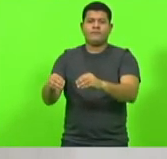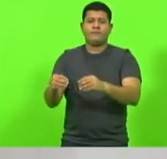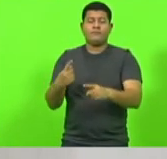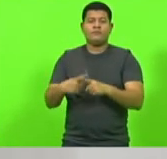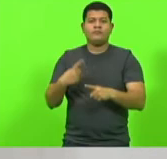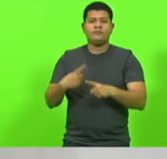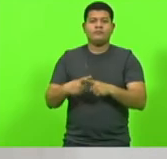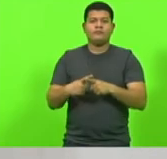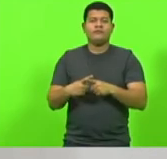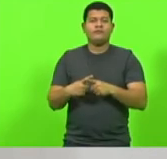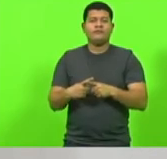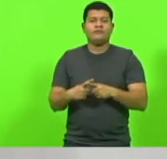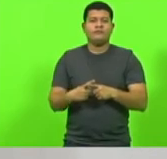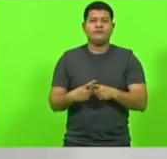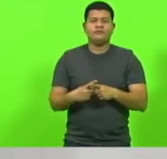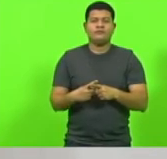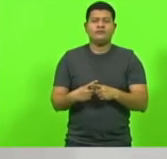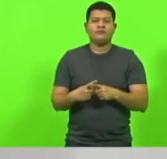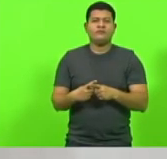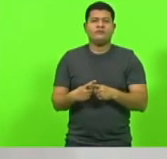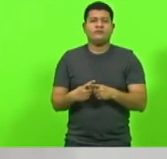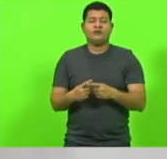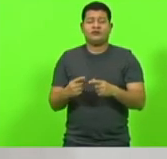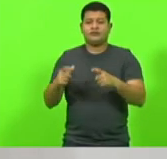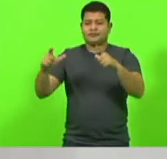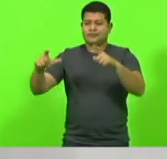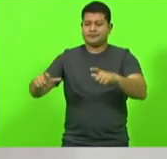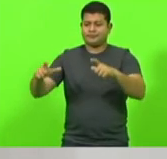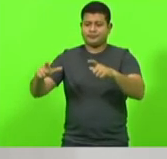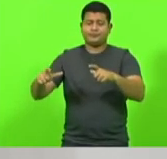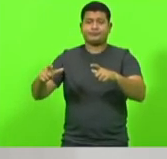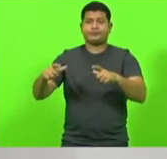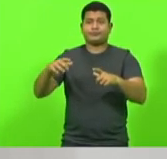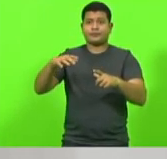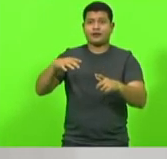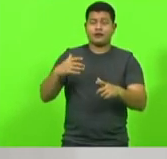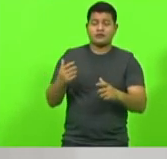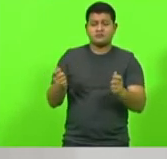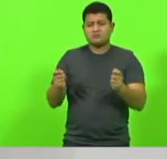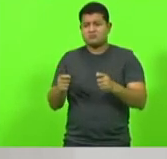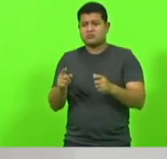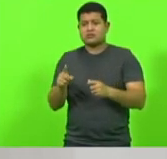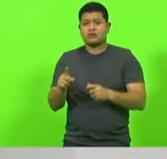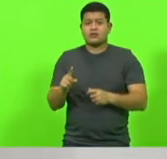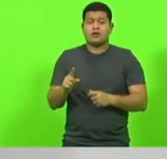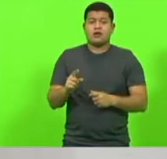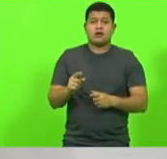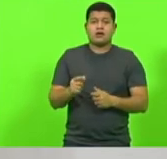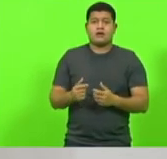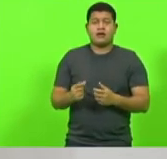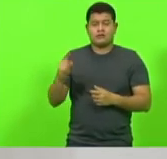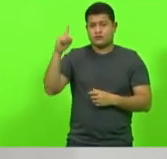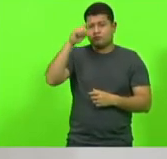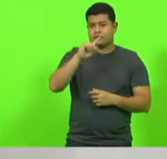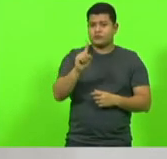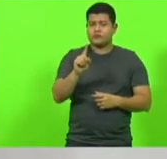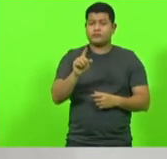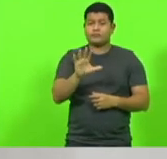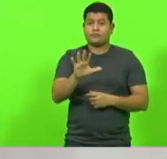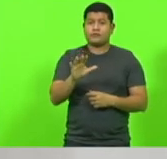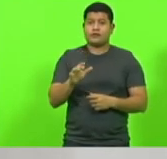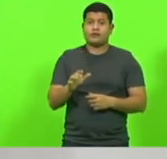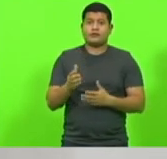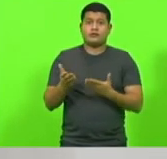porque, pela localização, até não seria tanto a dificuldade, mas a